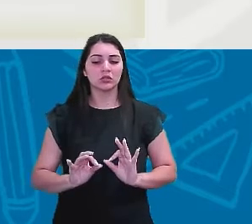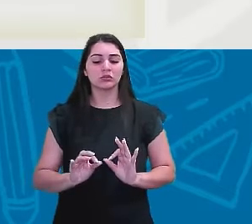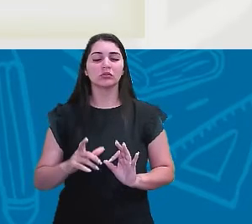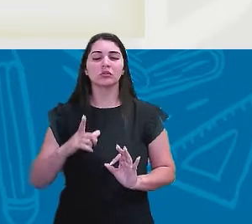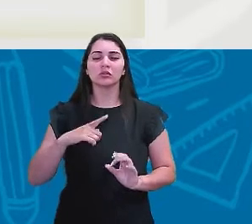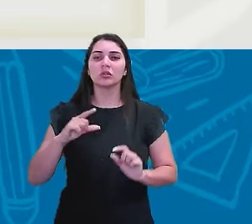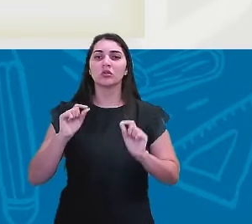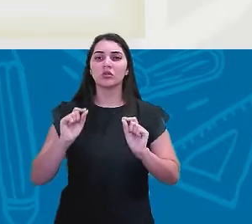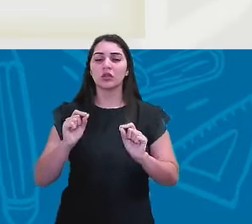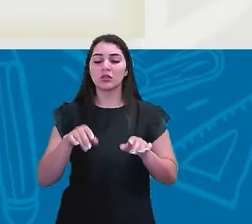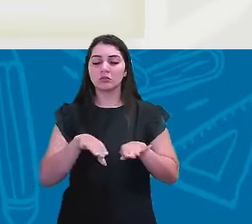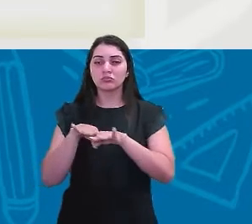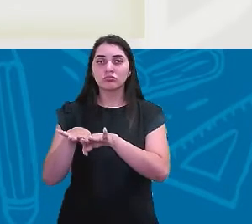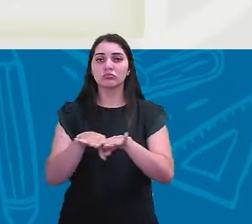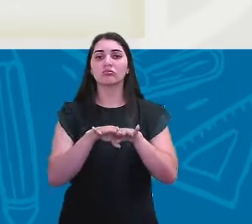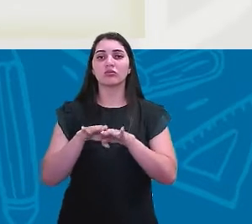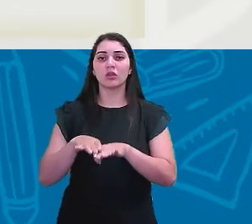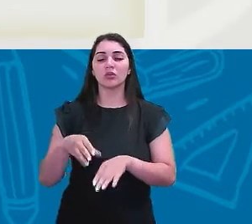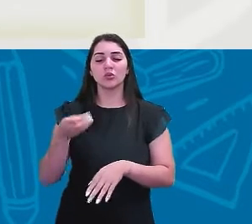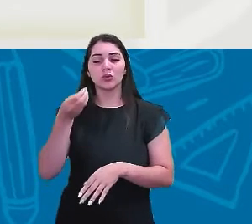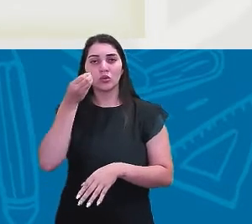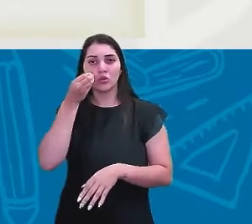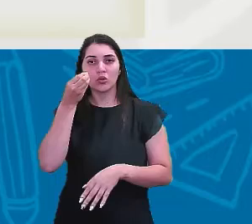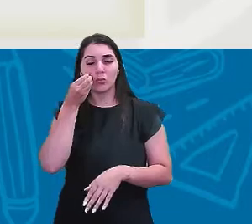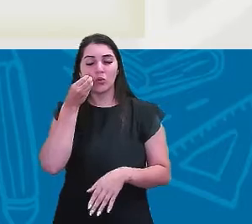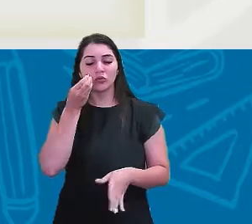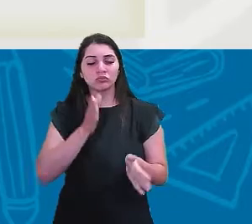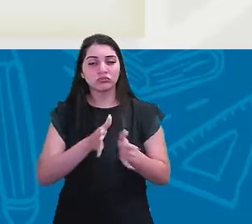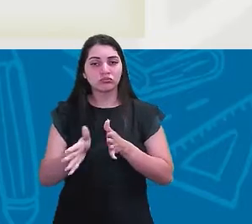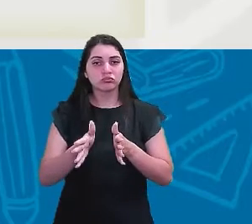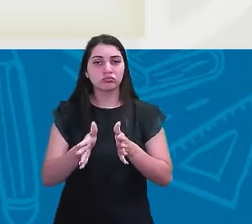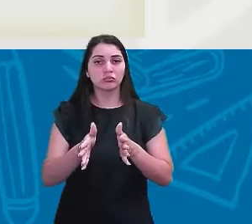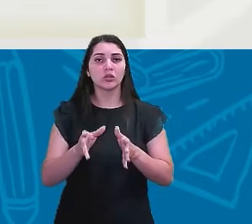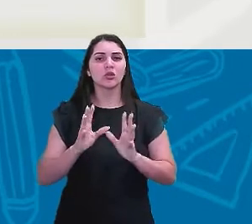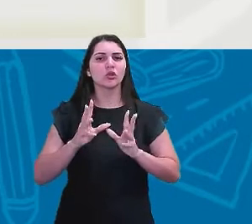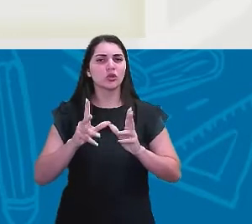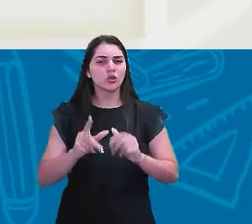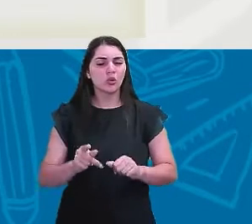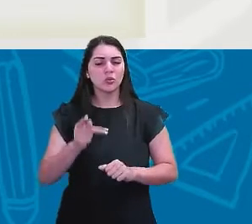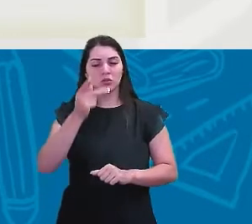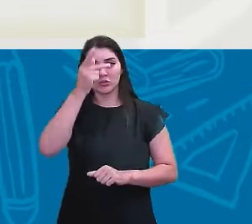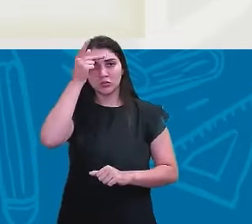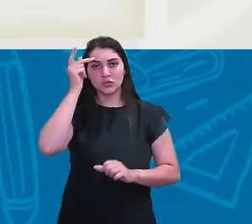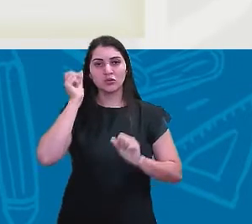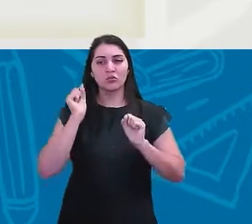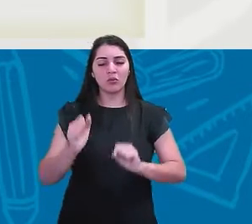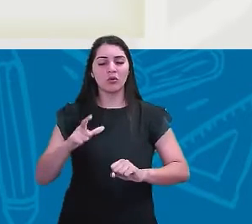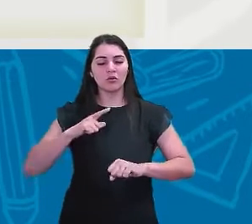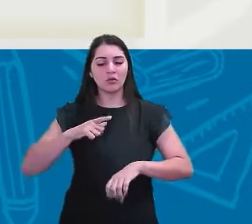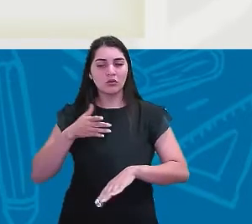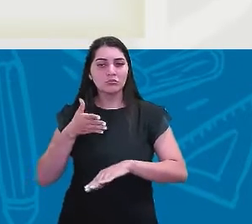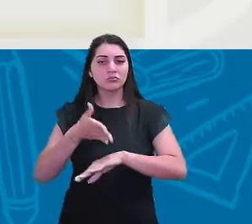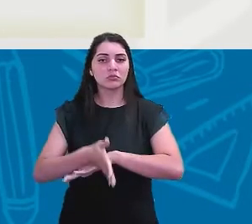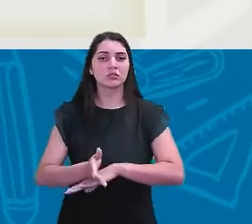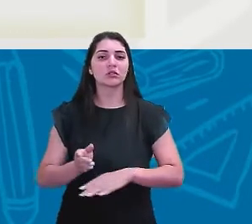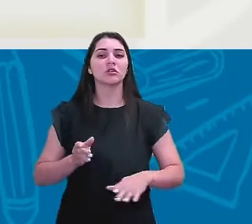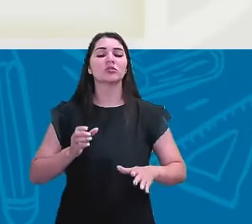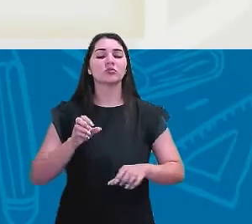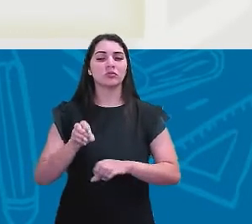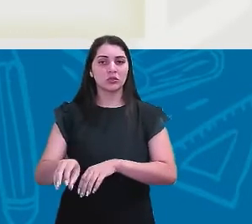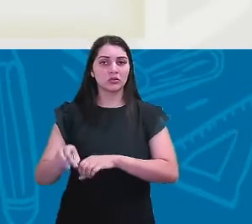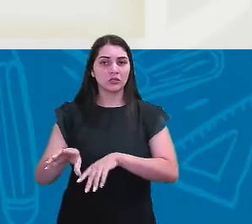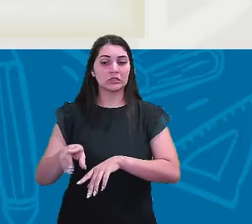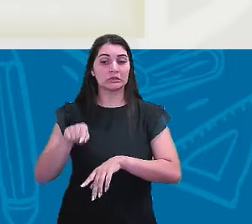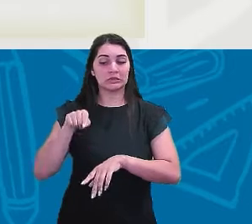condições de efetiva igualdade de oportunidade no acesso. Ou seja, todo mundo pode ter o acesso à educação e essa educação tem que ser uma